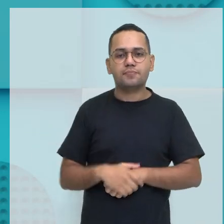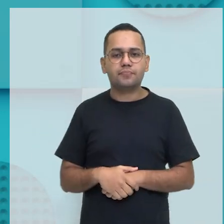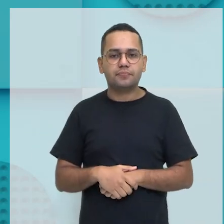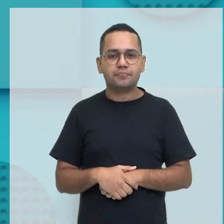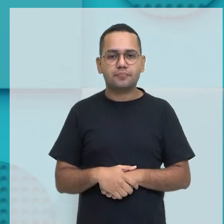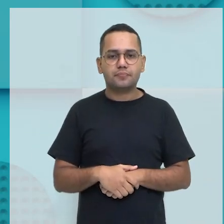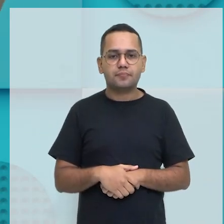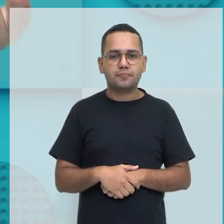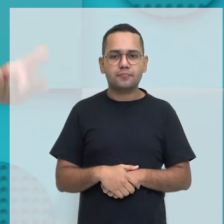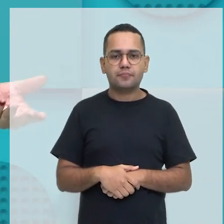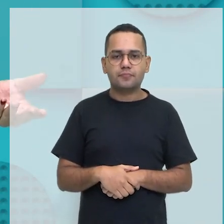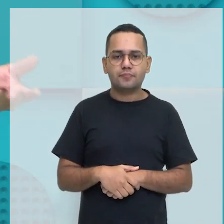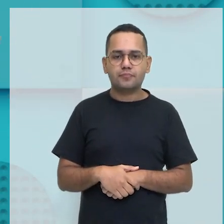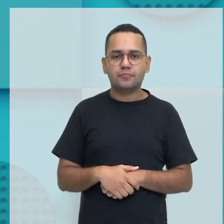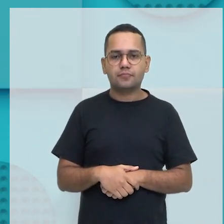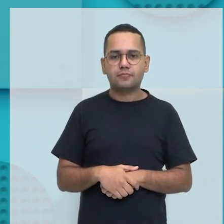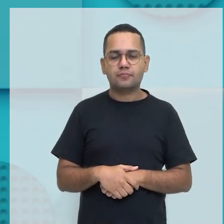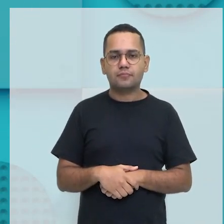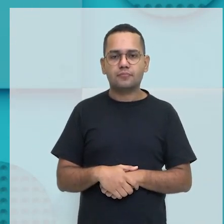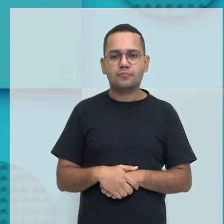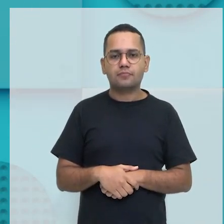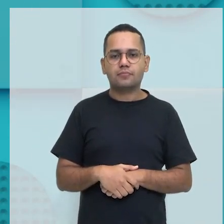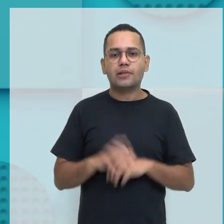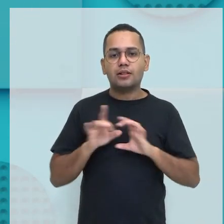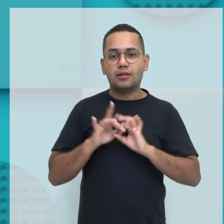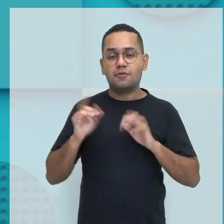esse movimento mais livre para o